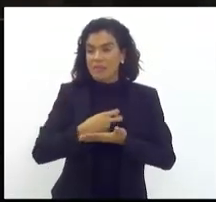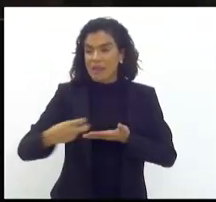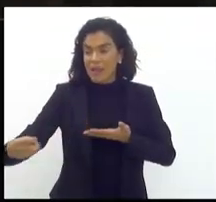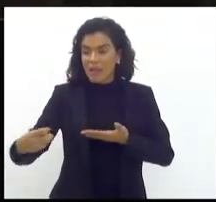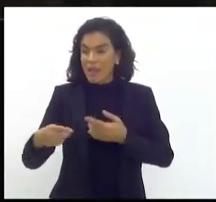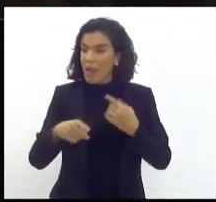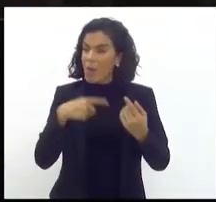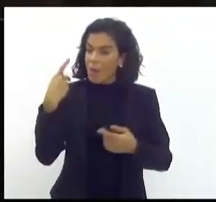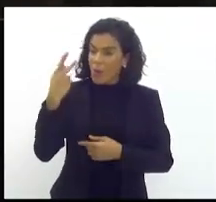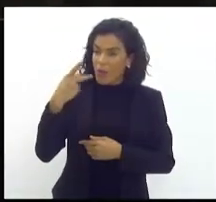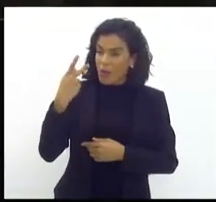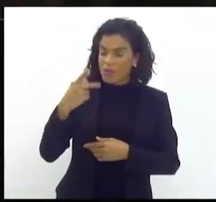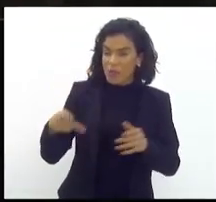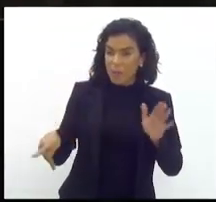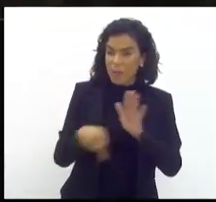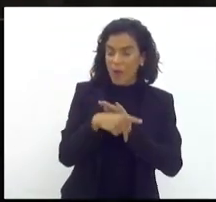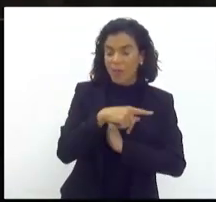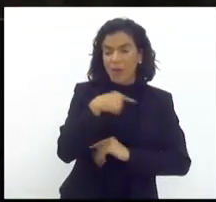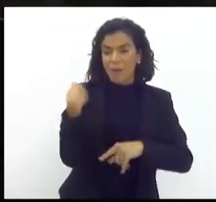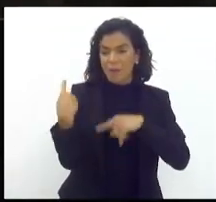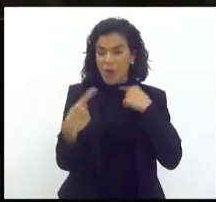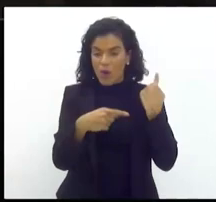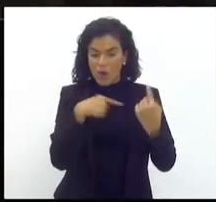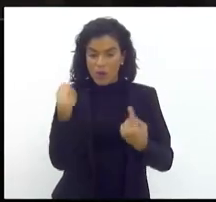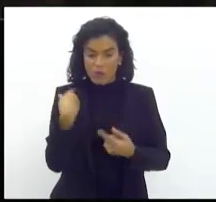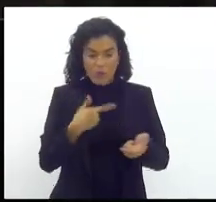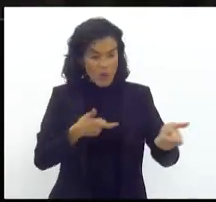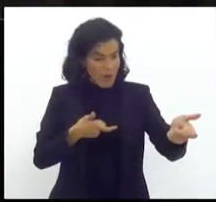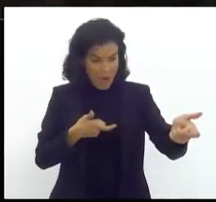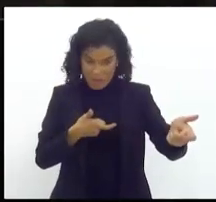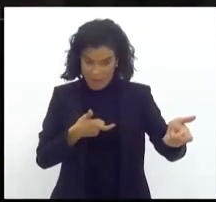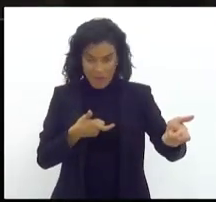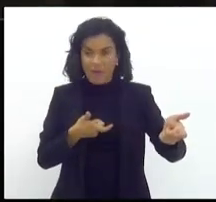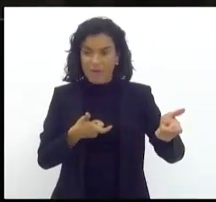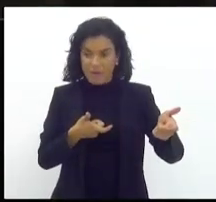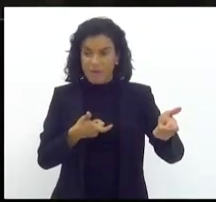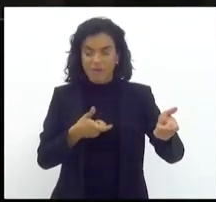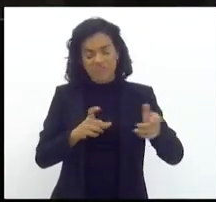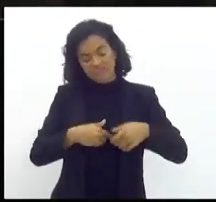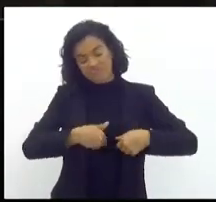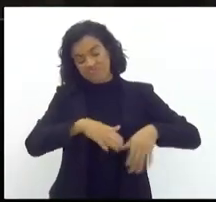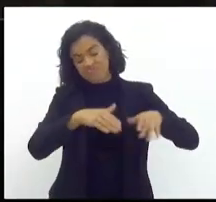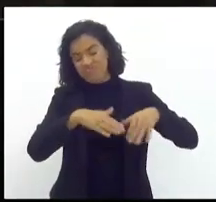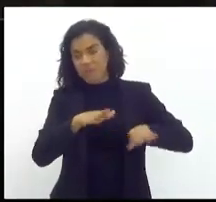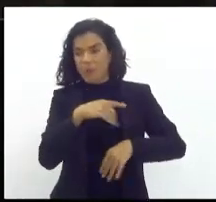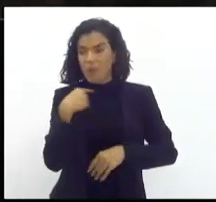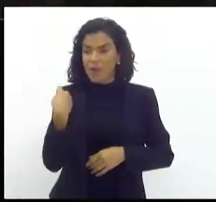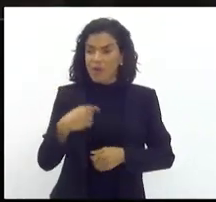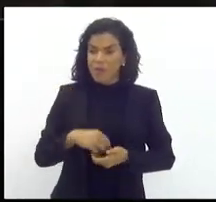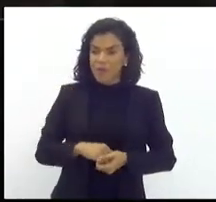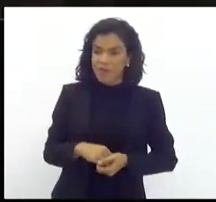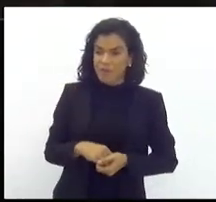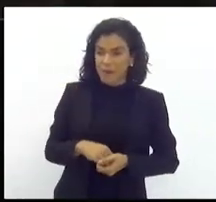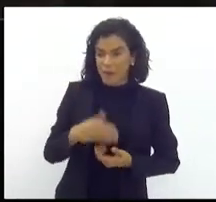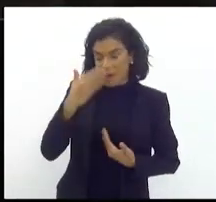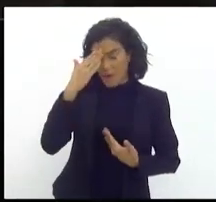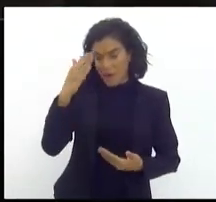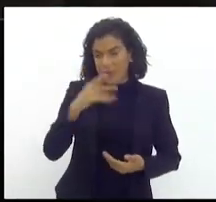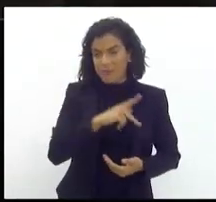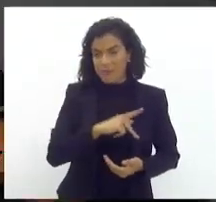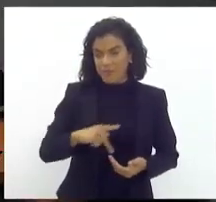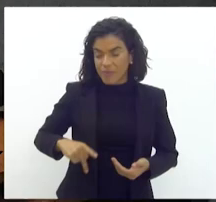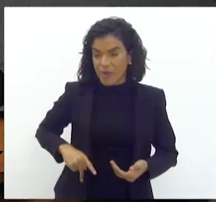da Morte onde se não mata confundiu deixa morrer muito obrigada senhor presidente